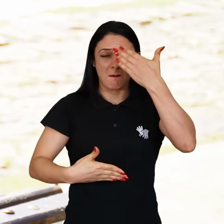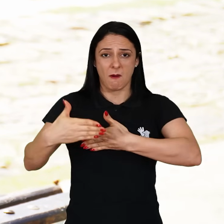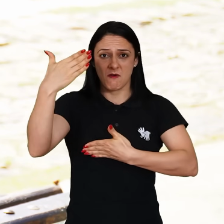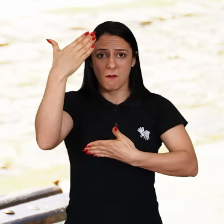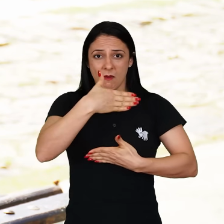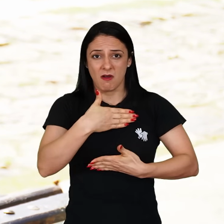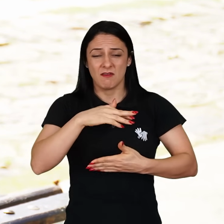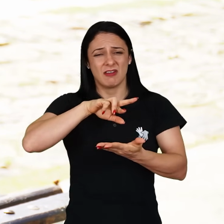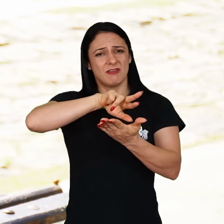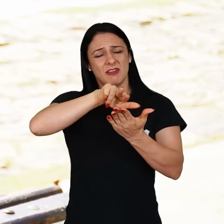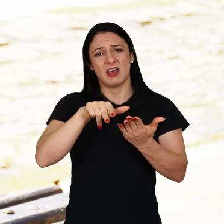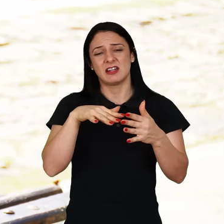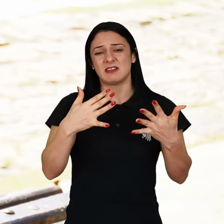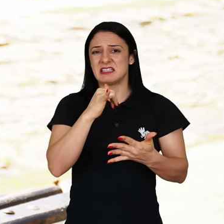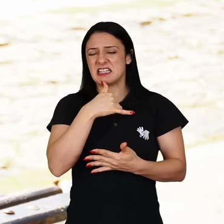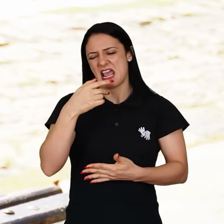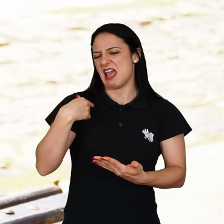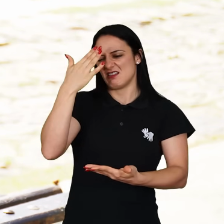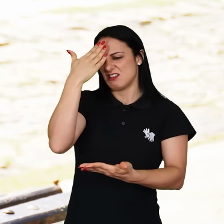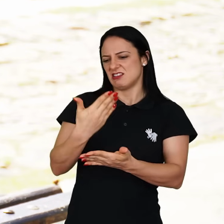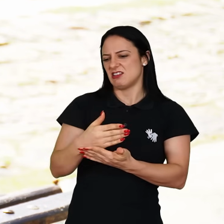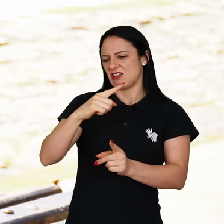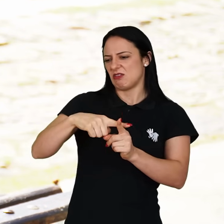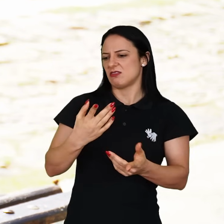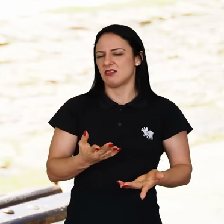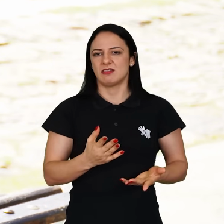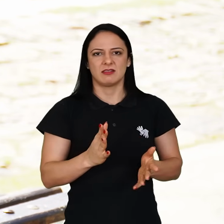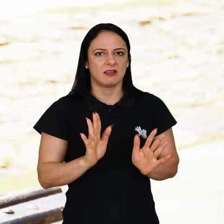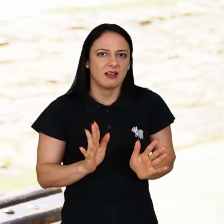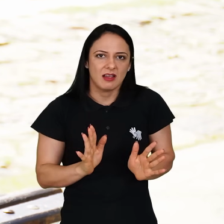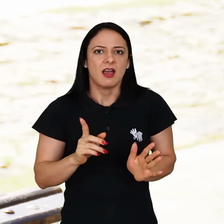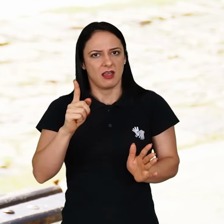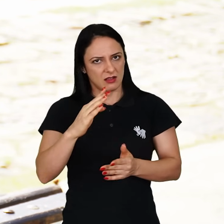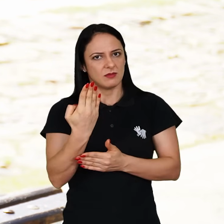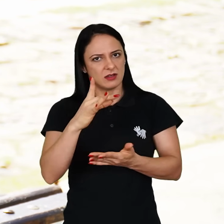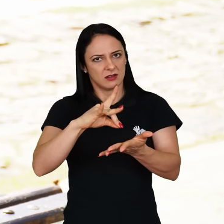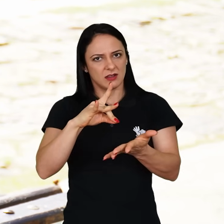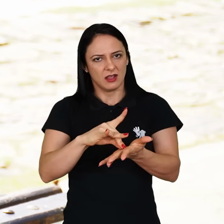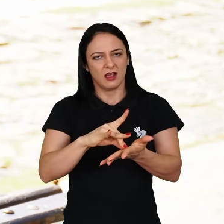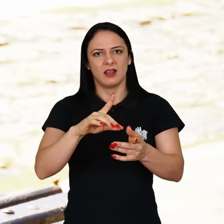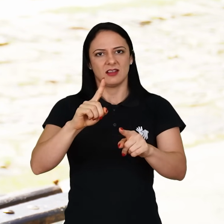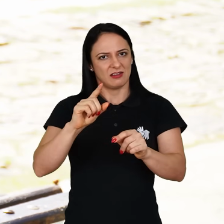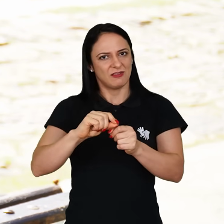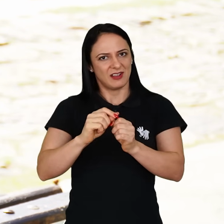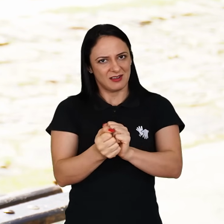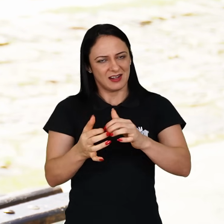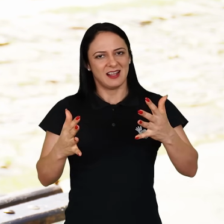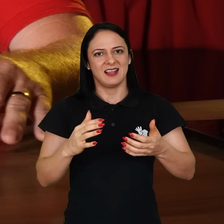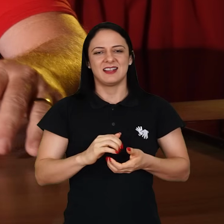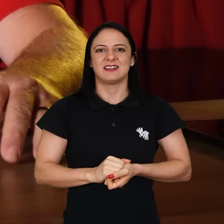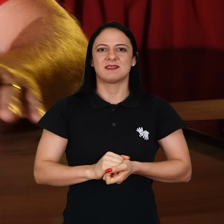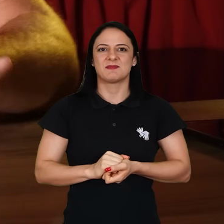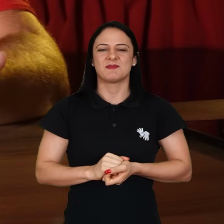assim, infelizmente, é muito triste. A pessoa, não acredito naquela cruz lá, uma madeira. É realmente uma madeira. É uma madeira que faz muito